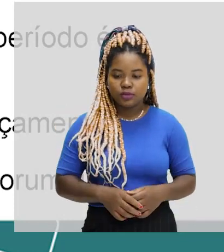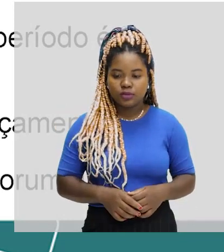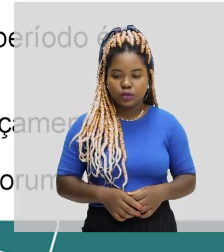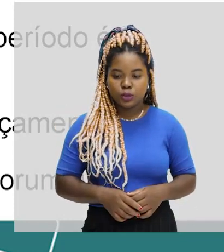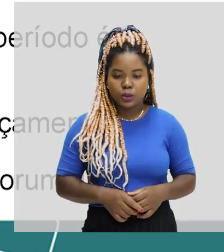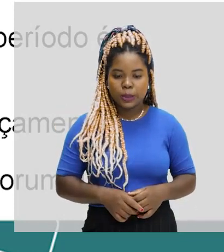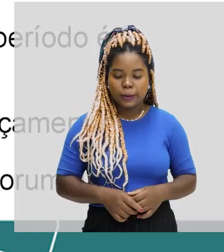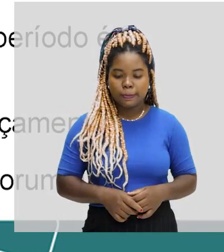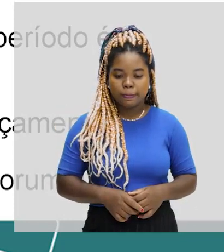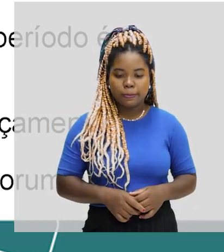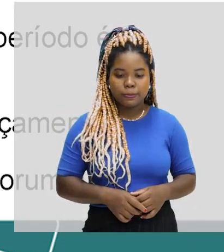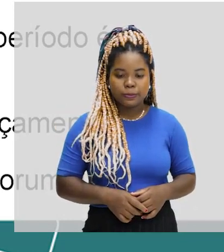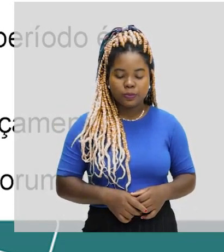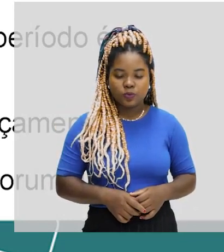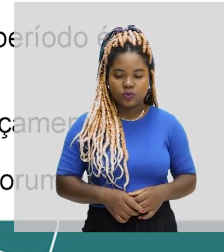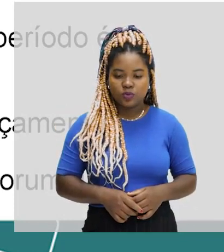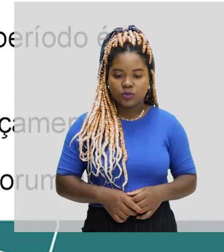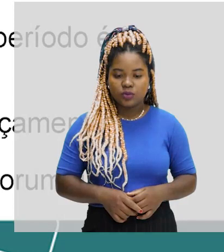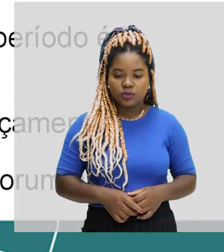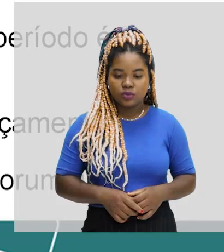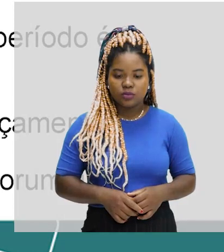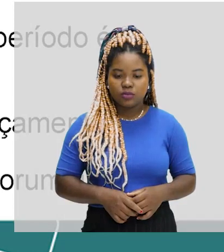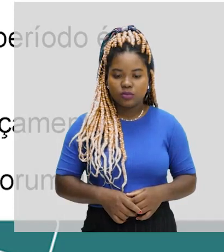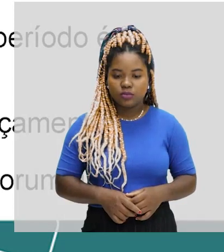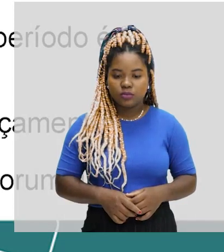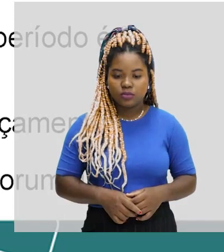judicialmente. No caso, seria